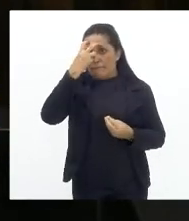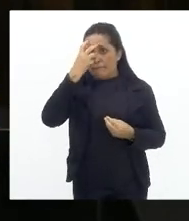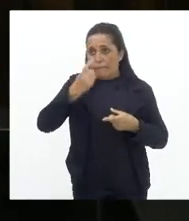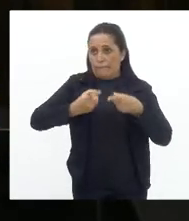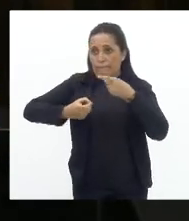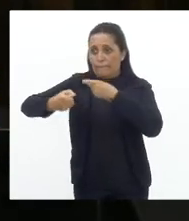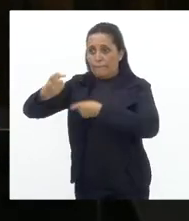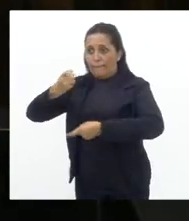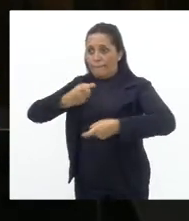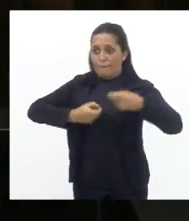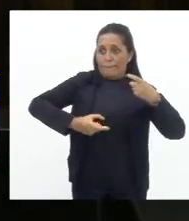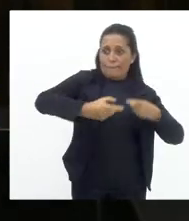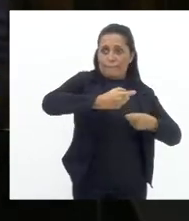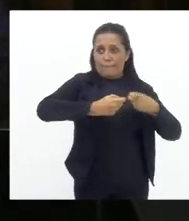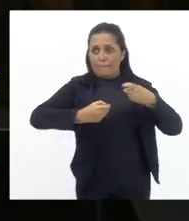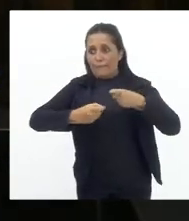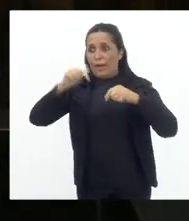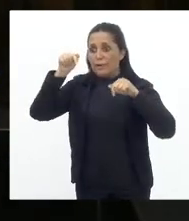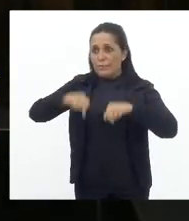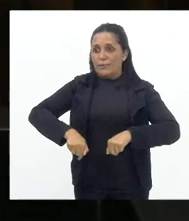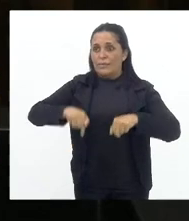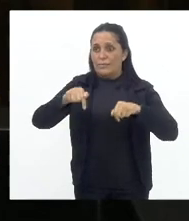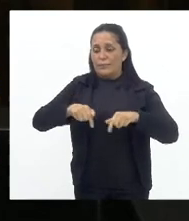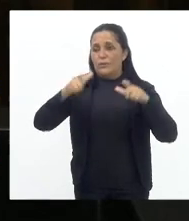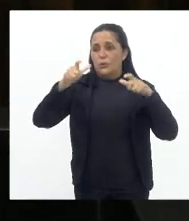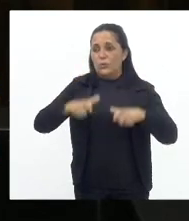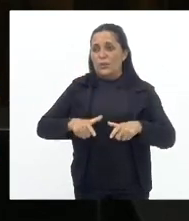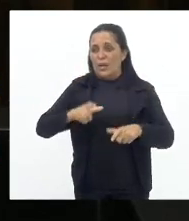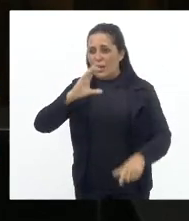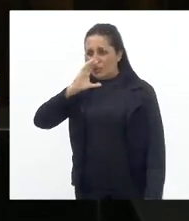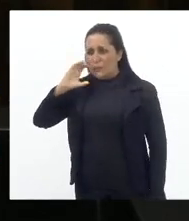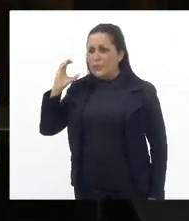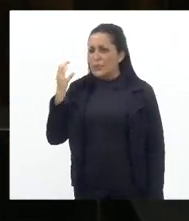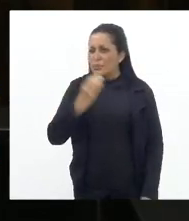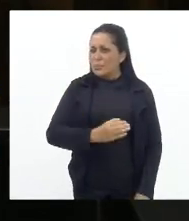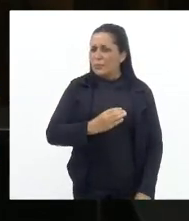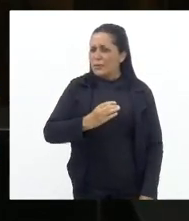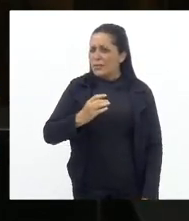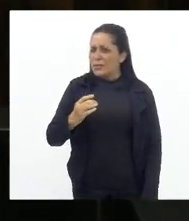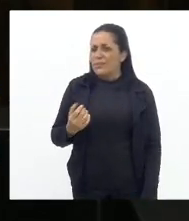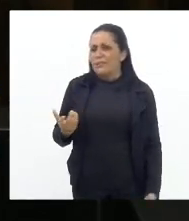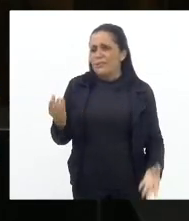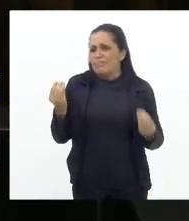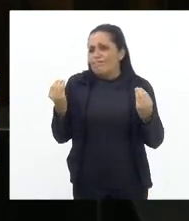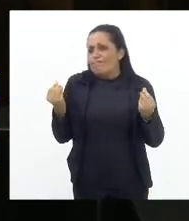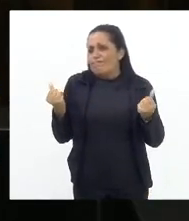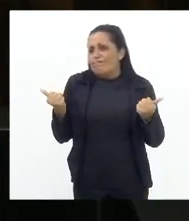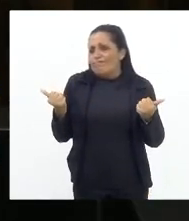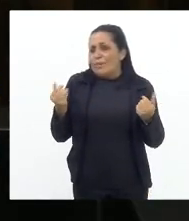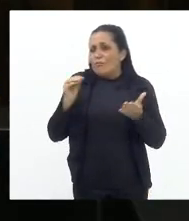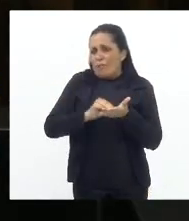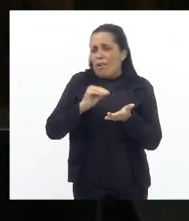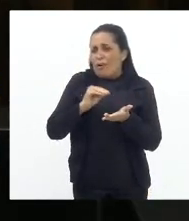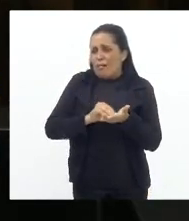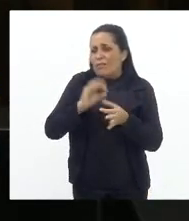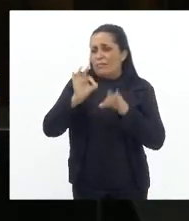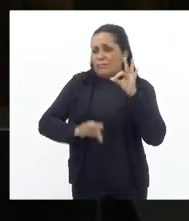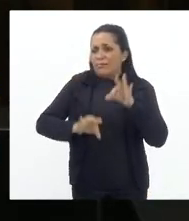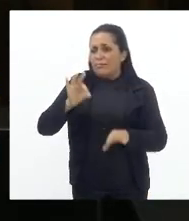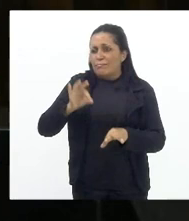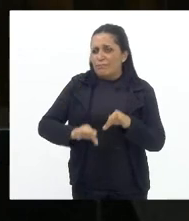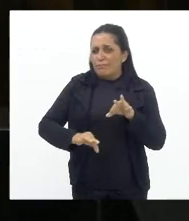faz diariamente nessa casa acusações levianas injustiças